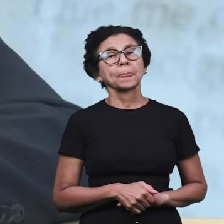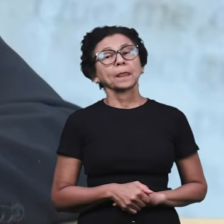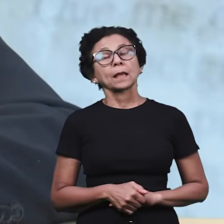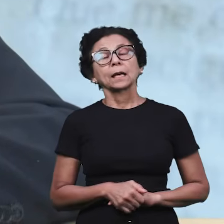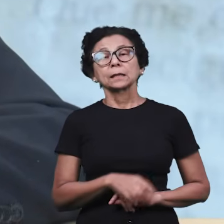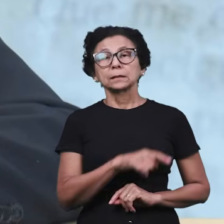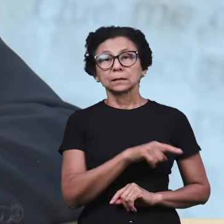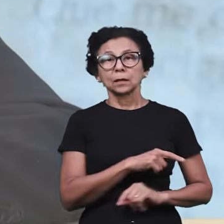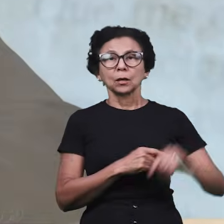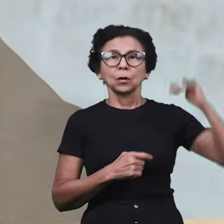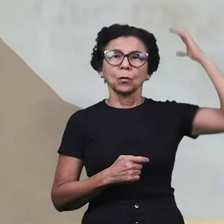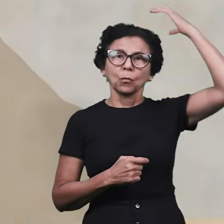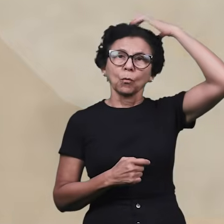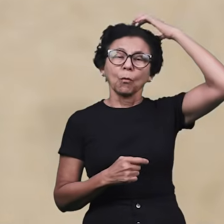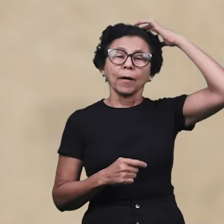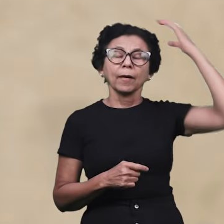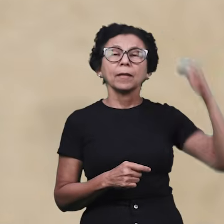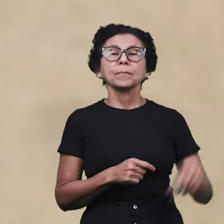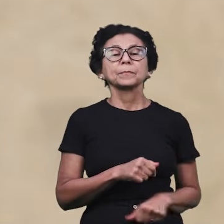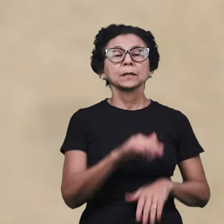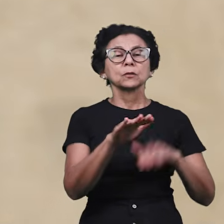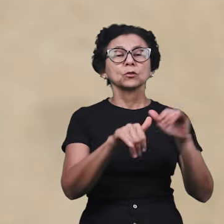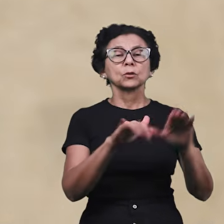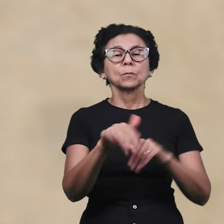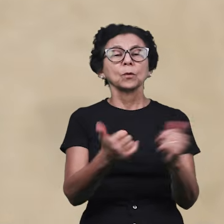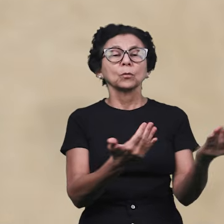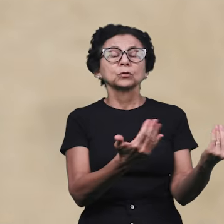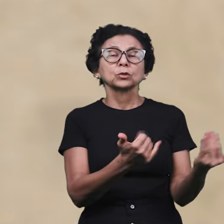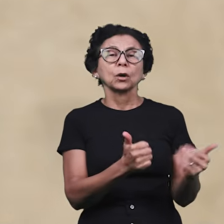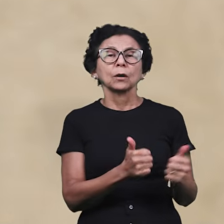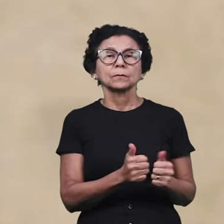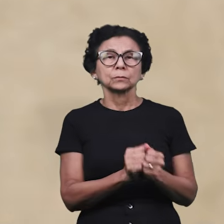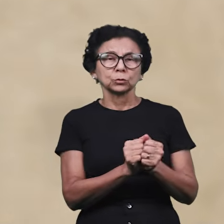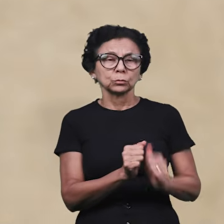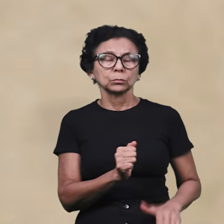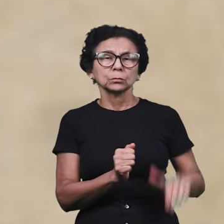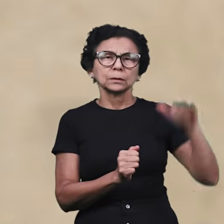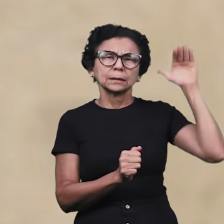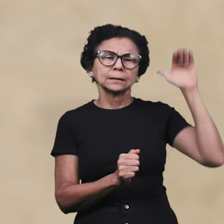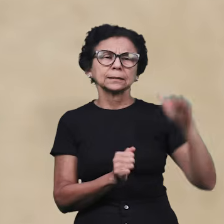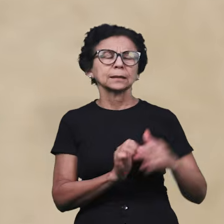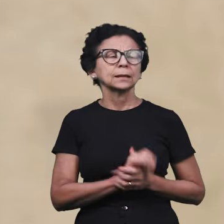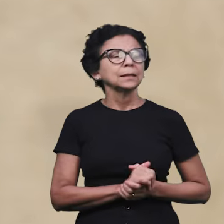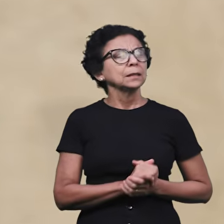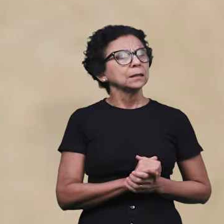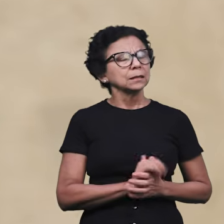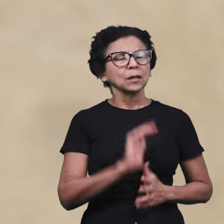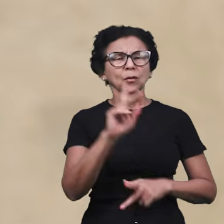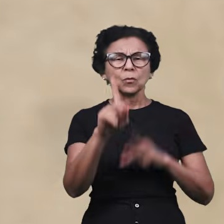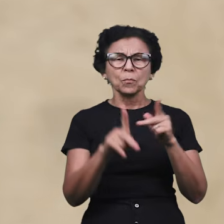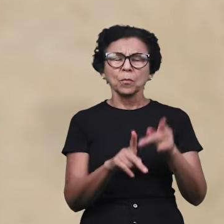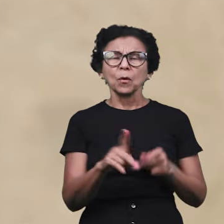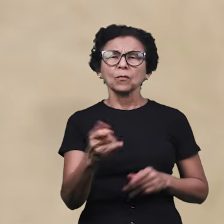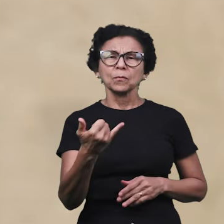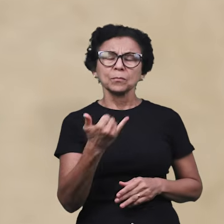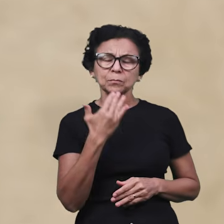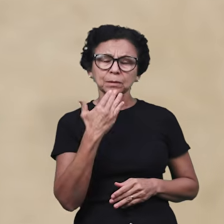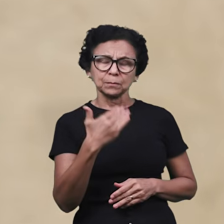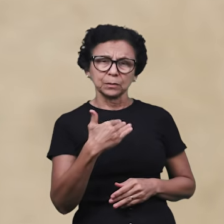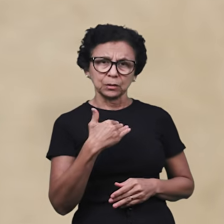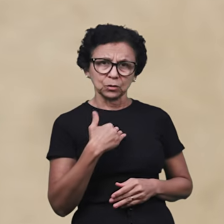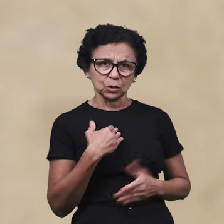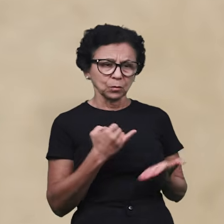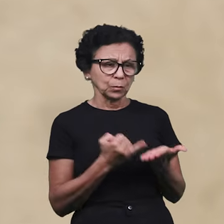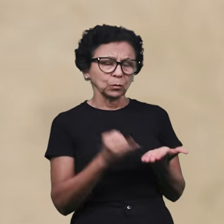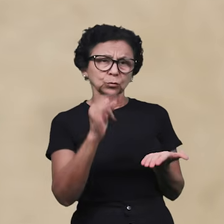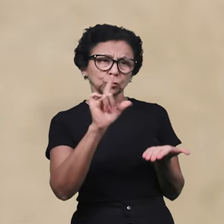jovens que haviam crescido com ele e disse-lhes: que aconselhais vós que respondamos a este povo que me falou, dizendo: alivia o jugo